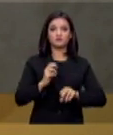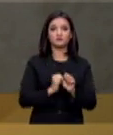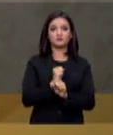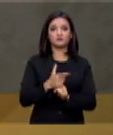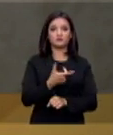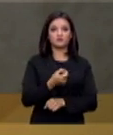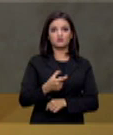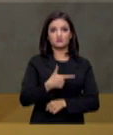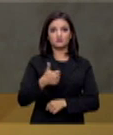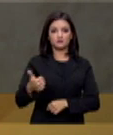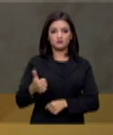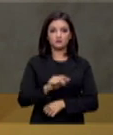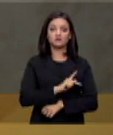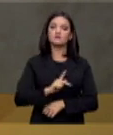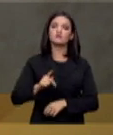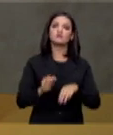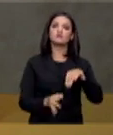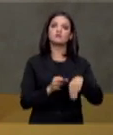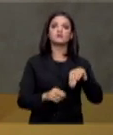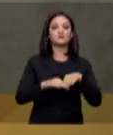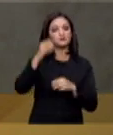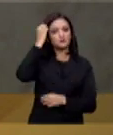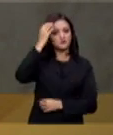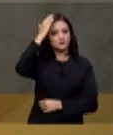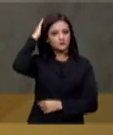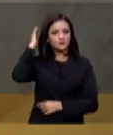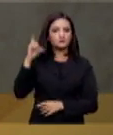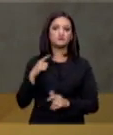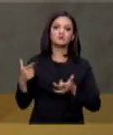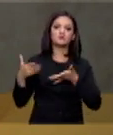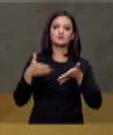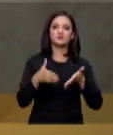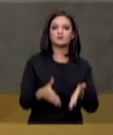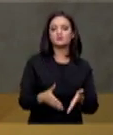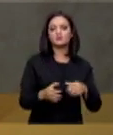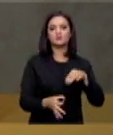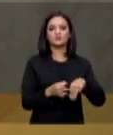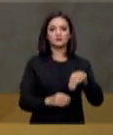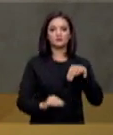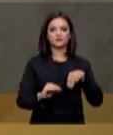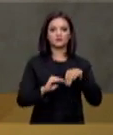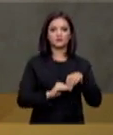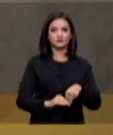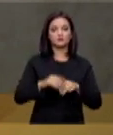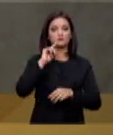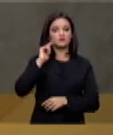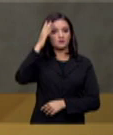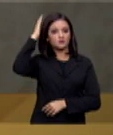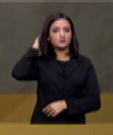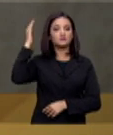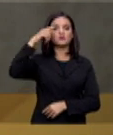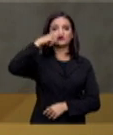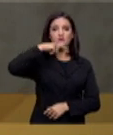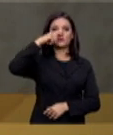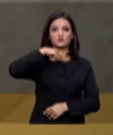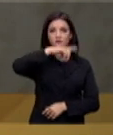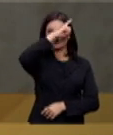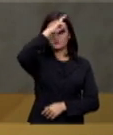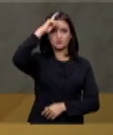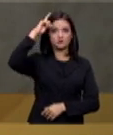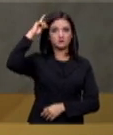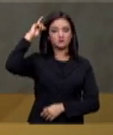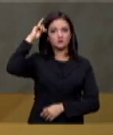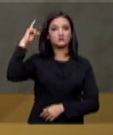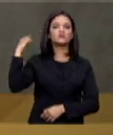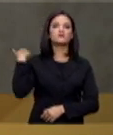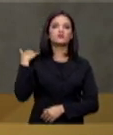de 2021. Presidência do senhor ministro Luiz Fux, presentes à sessão os senhores ministros Marco Aurélio, Gilmar Mendes, Ricardo